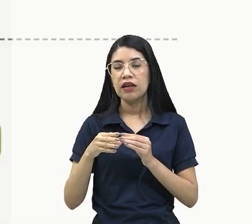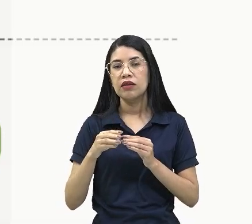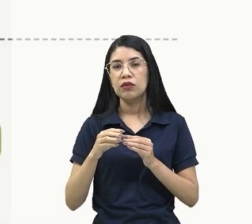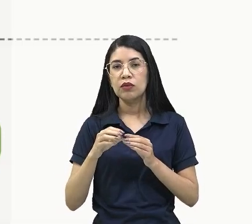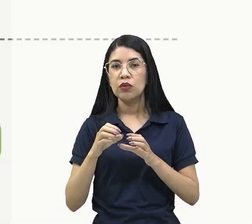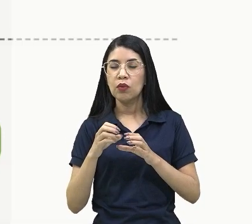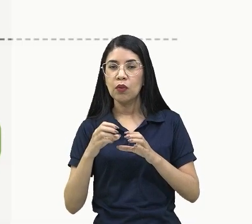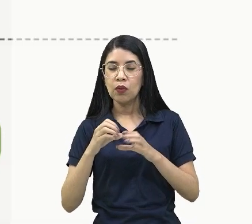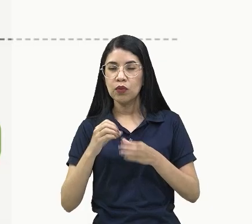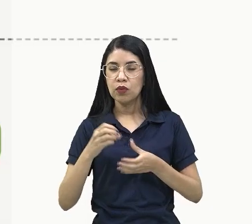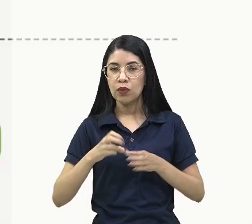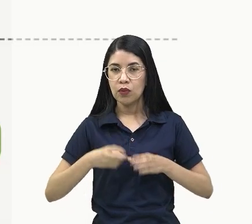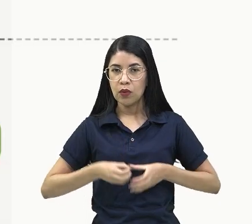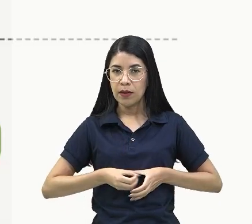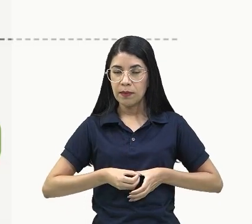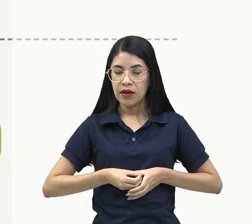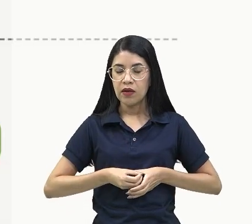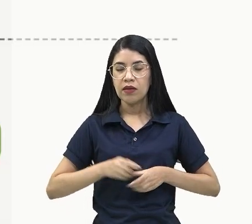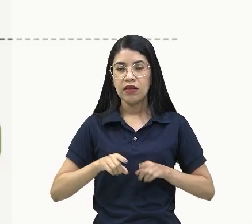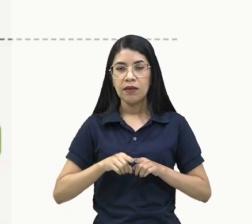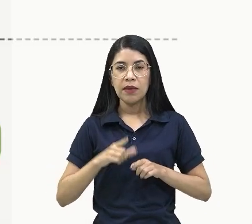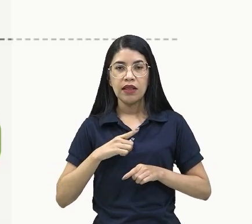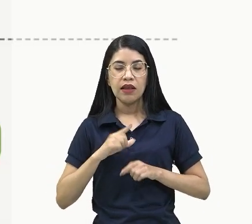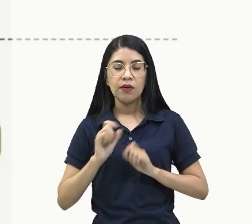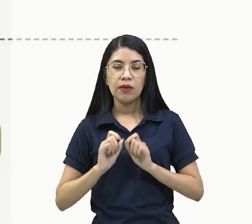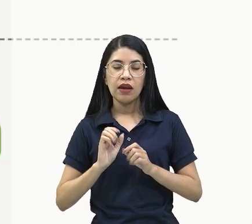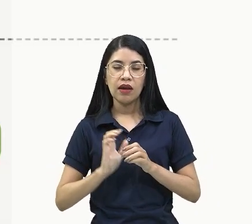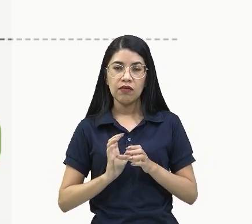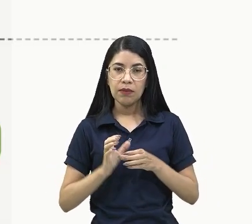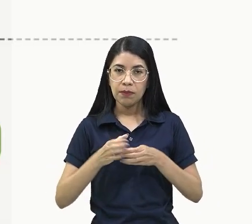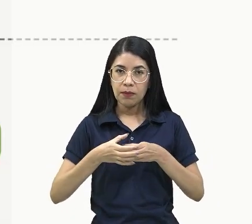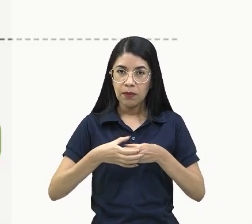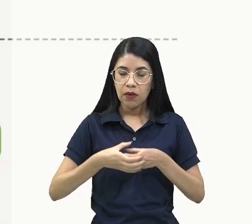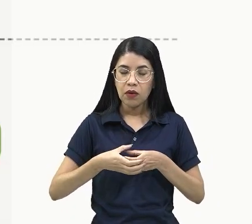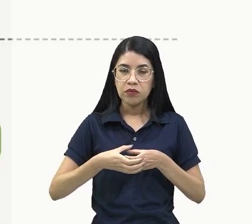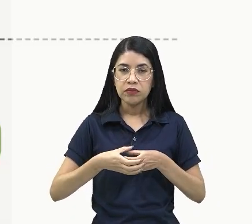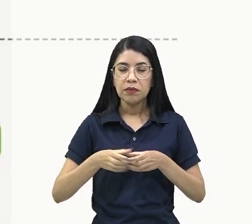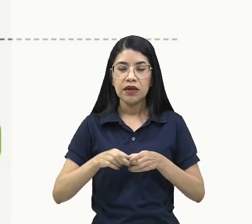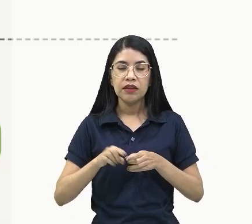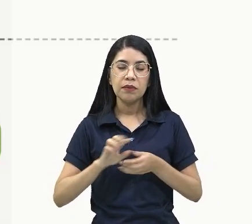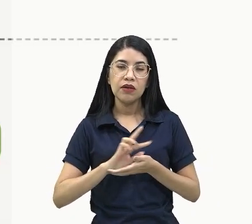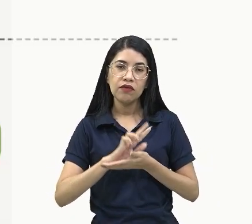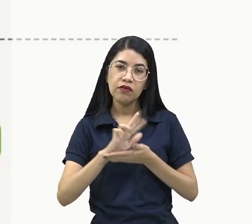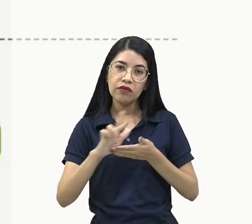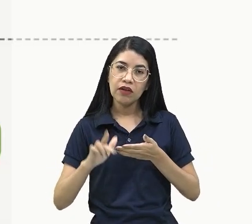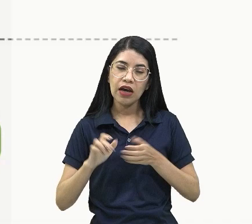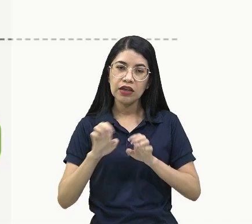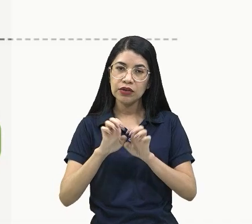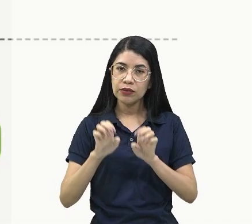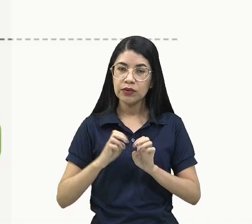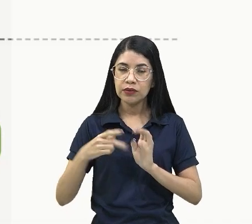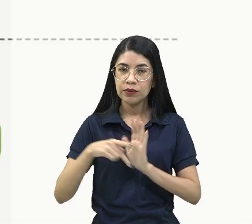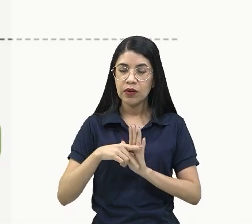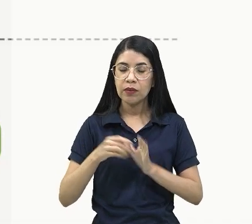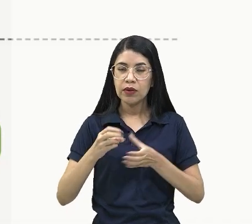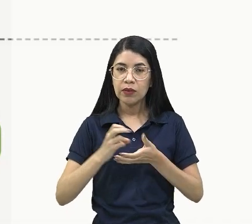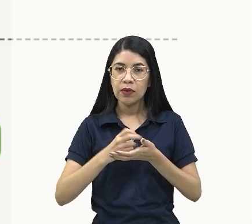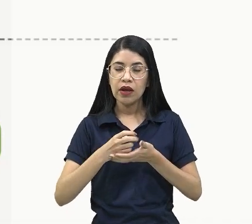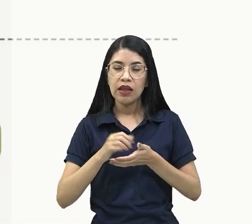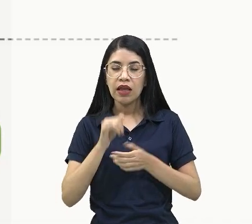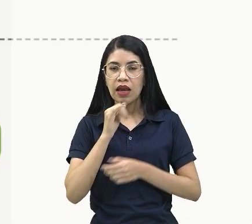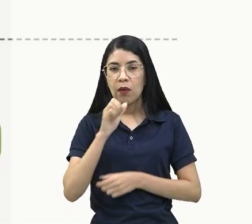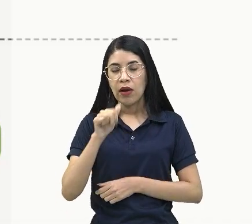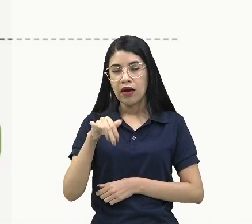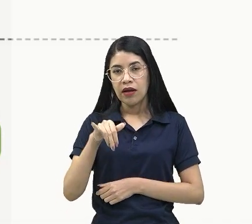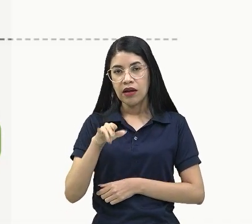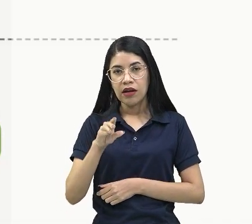vai envolver não somente o embrião em desenvolvimento, mas todos os anexos embrionários, que são eles o âmnion, o